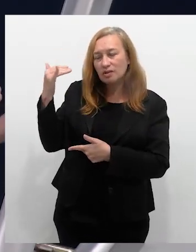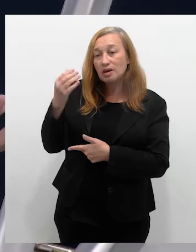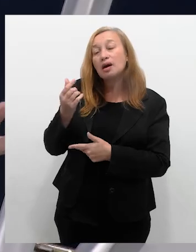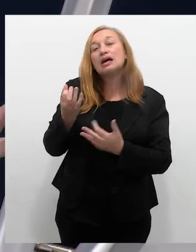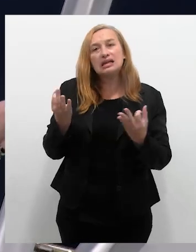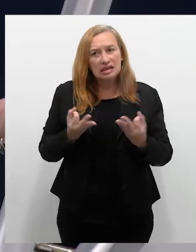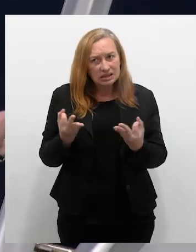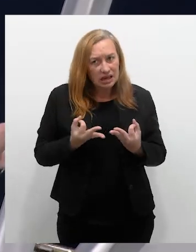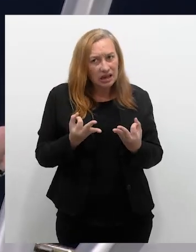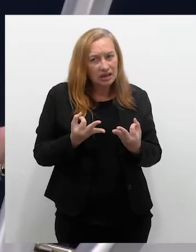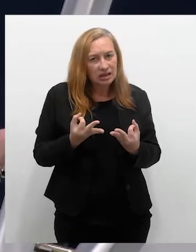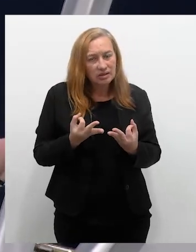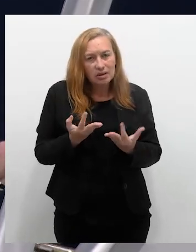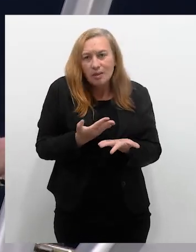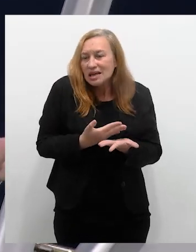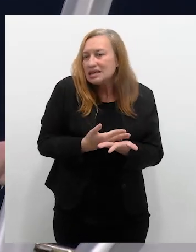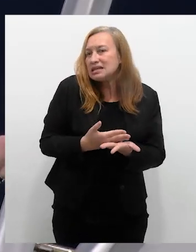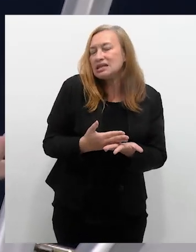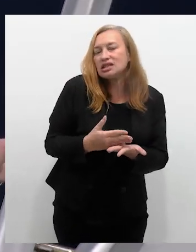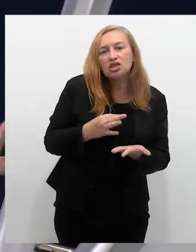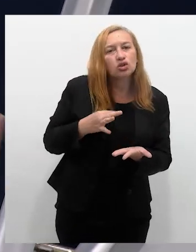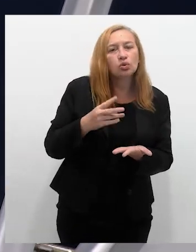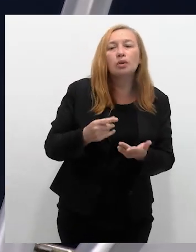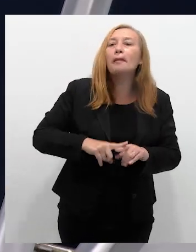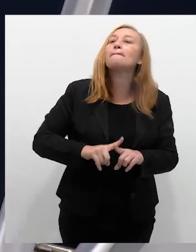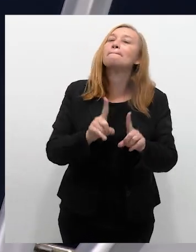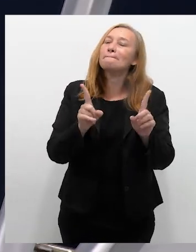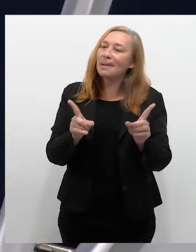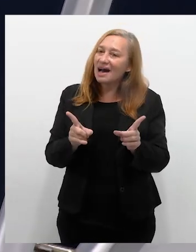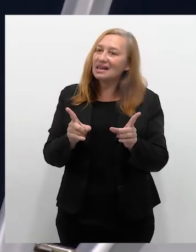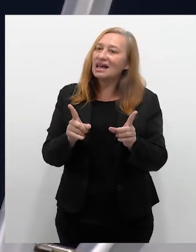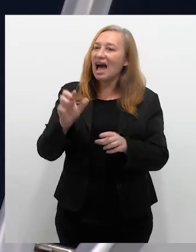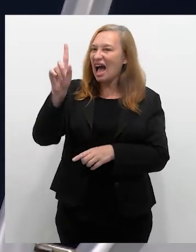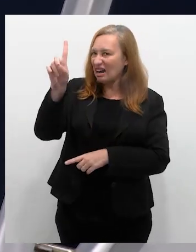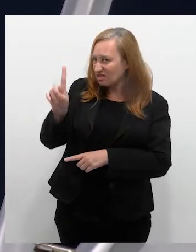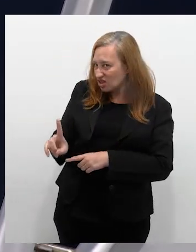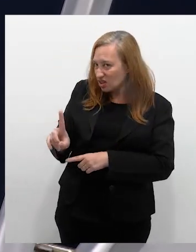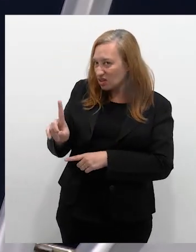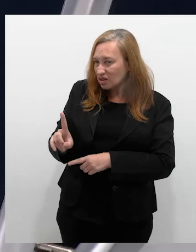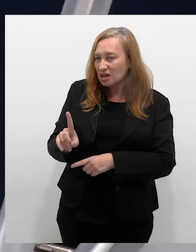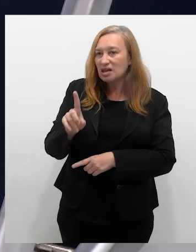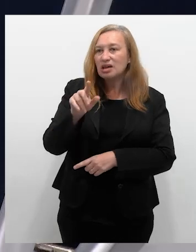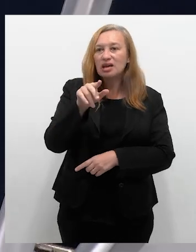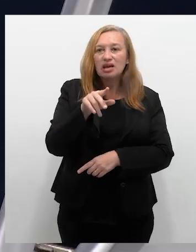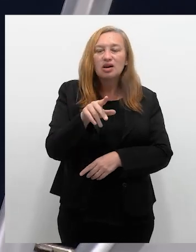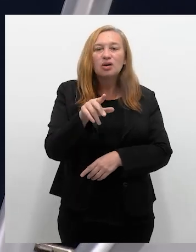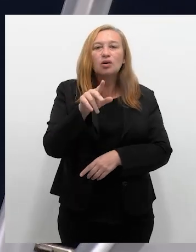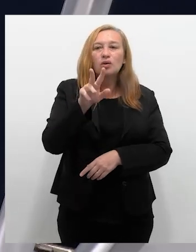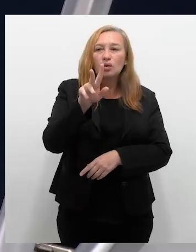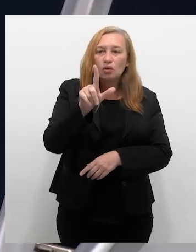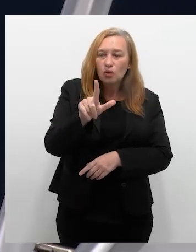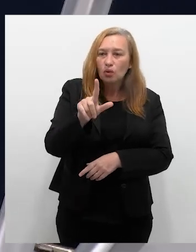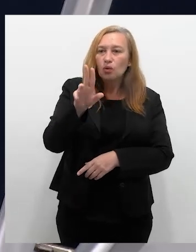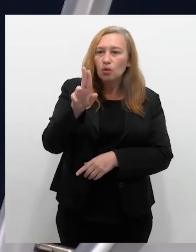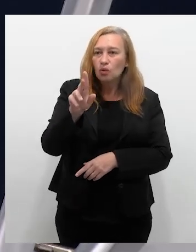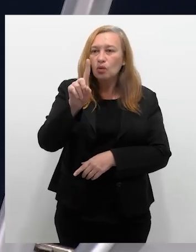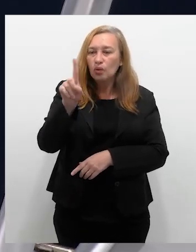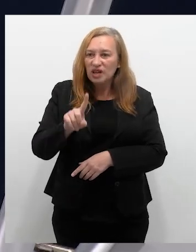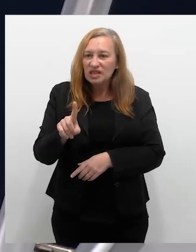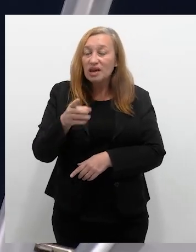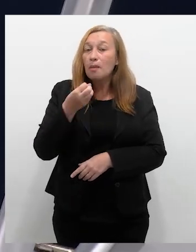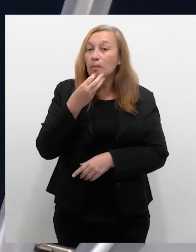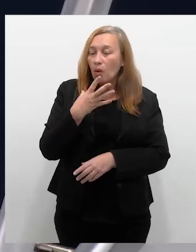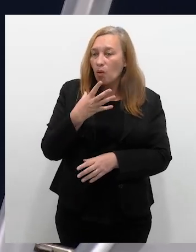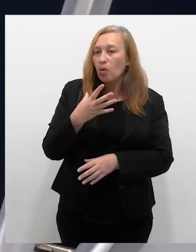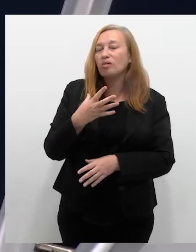é óbvio, eles estavam no início de carreira, mas a direção, Pilar, Luiz Henrique Rios, era muita